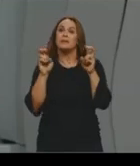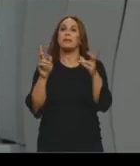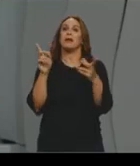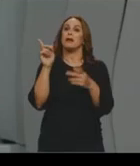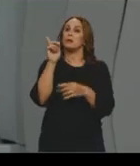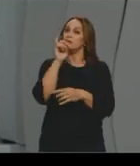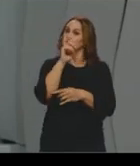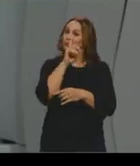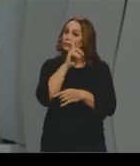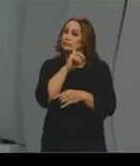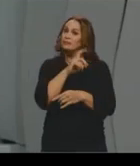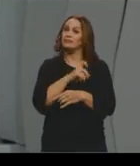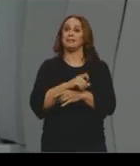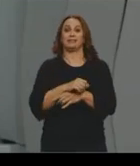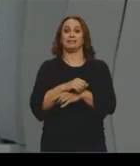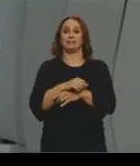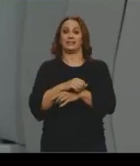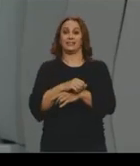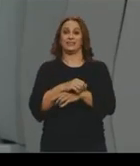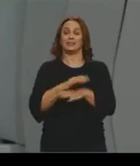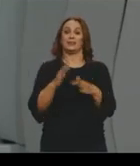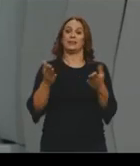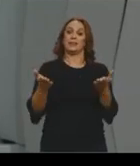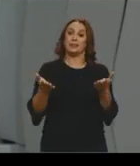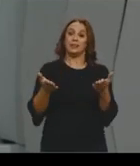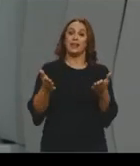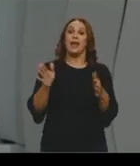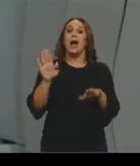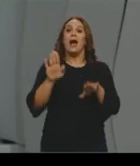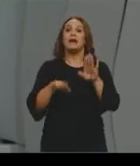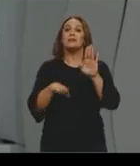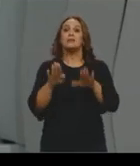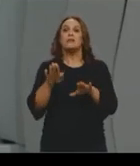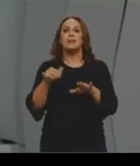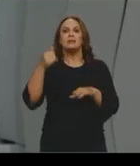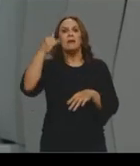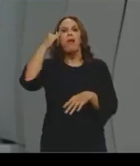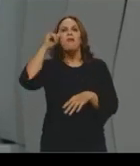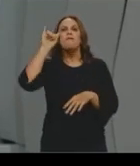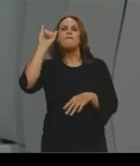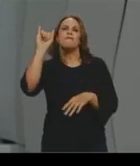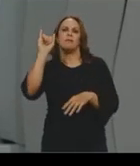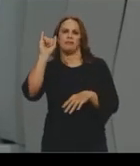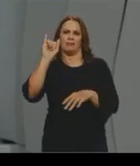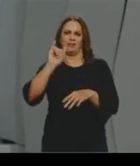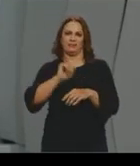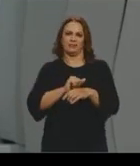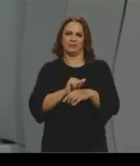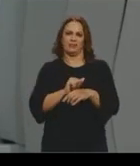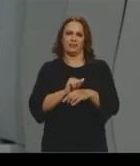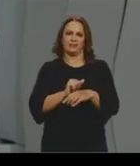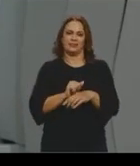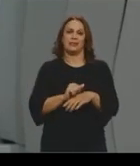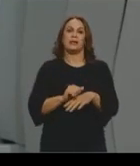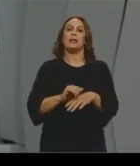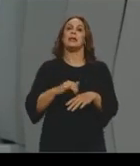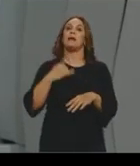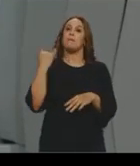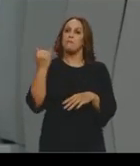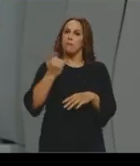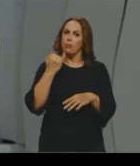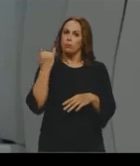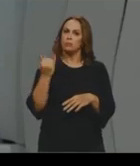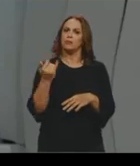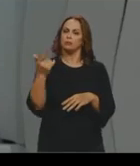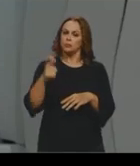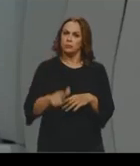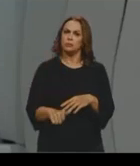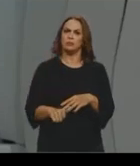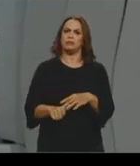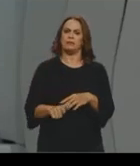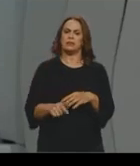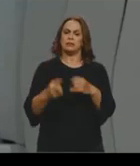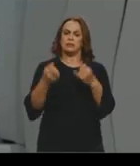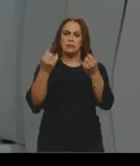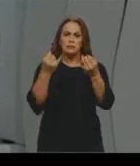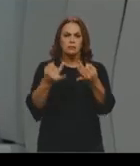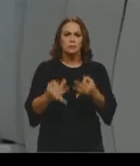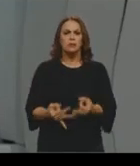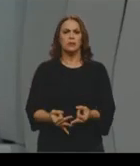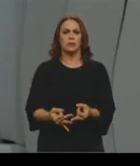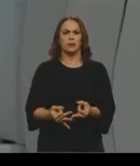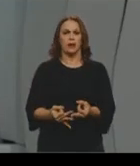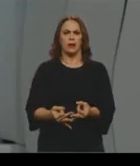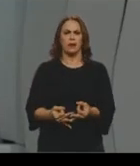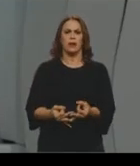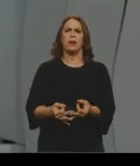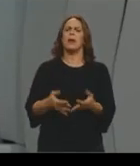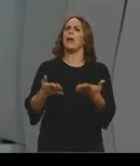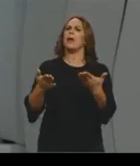consegue ver, né, que muitos deixam de tratar. E, mais uma vez, eu reforço, falar sobre, buscar conhecer,